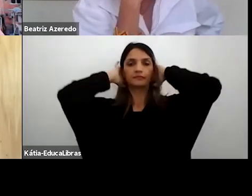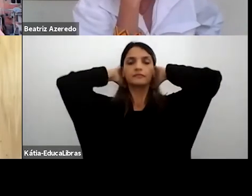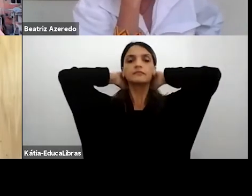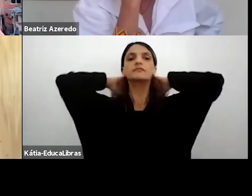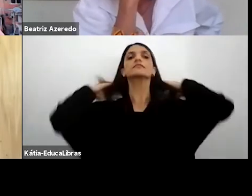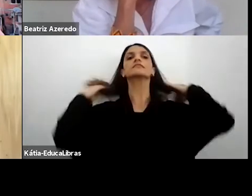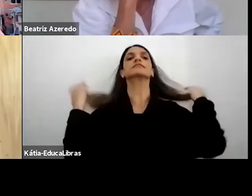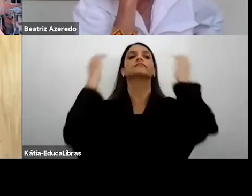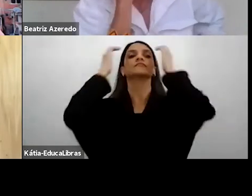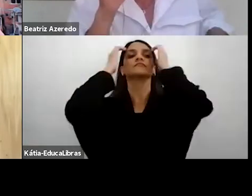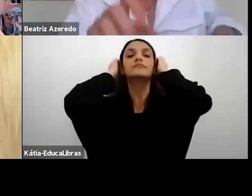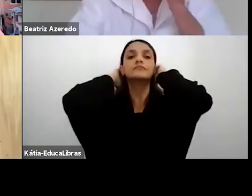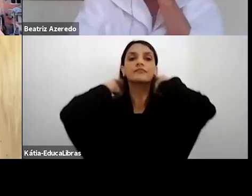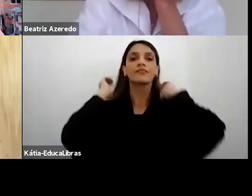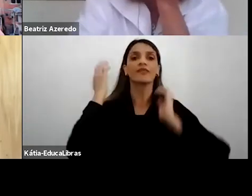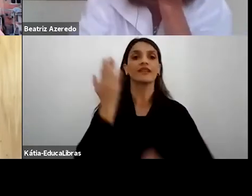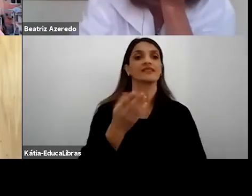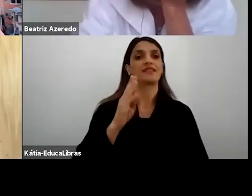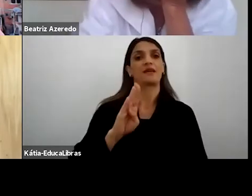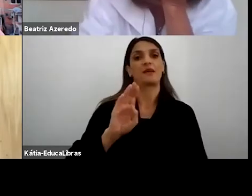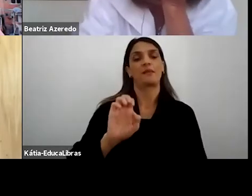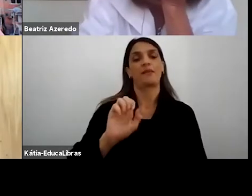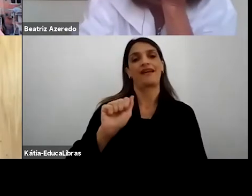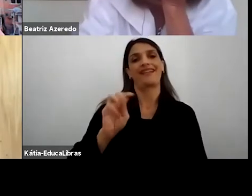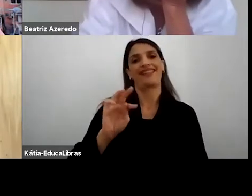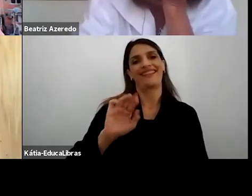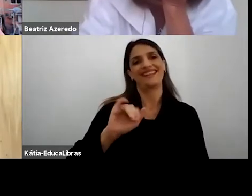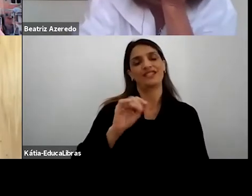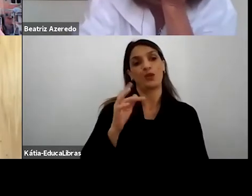E você, Beatriz? O que você traz de 2040?